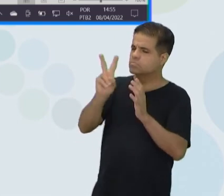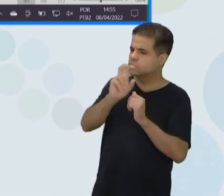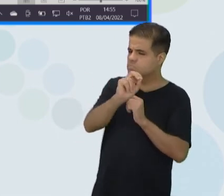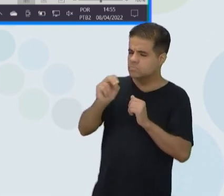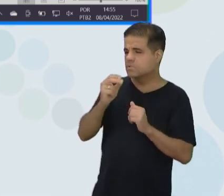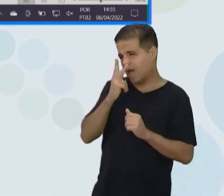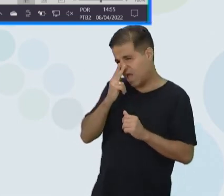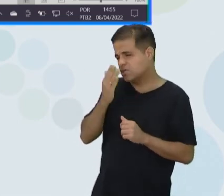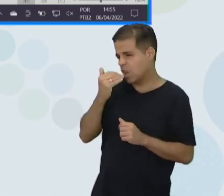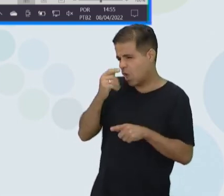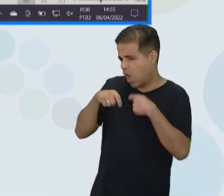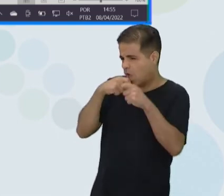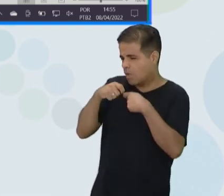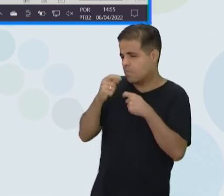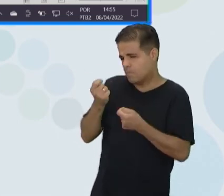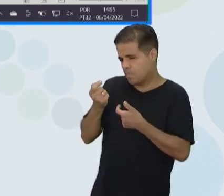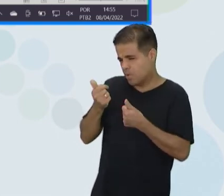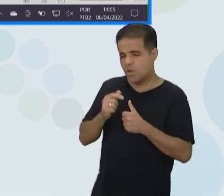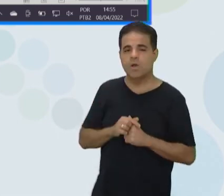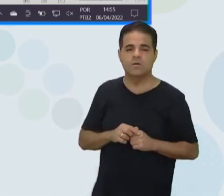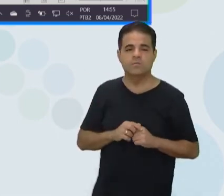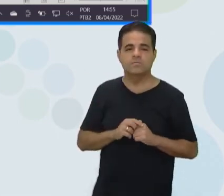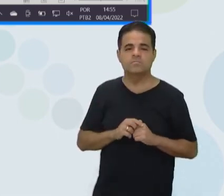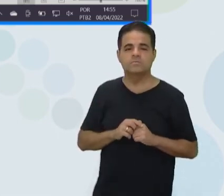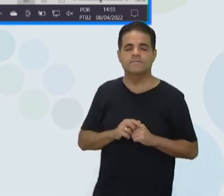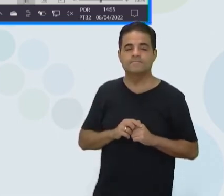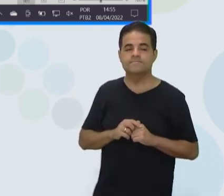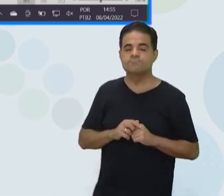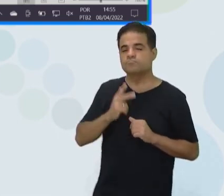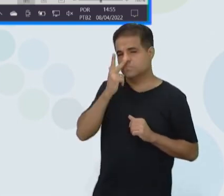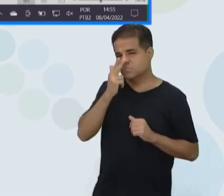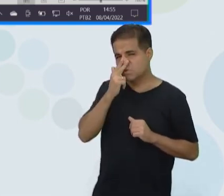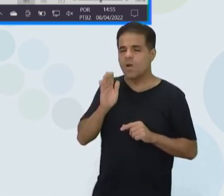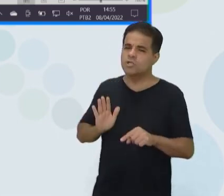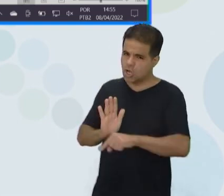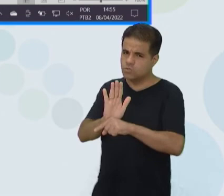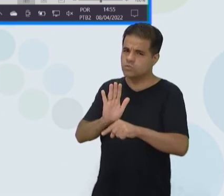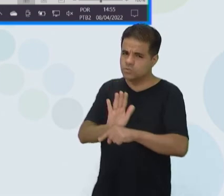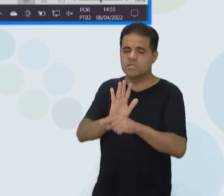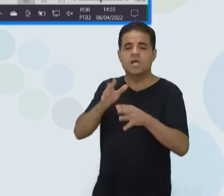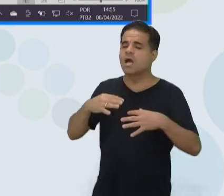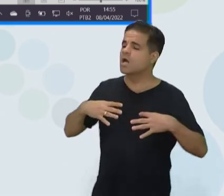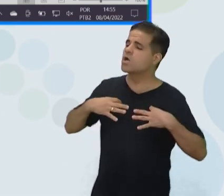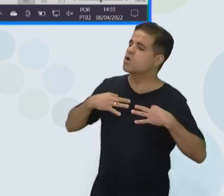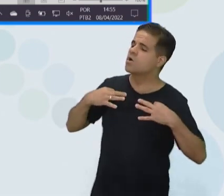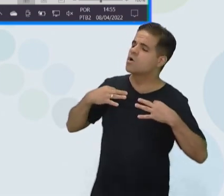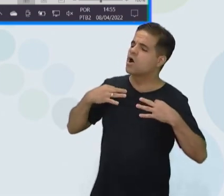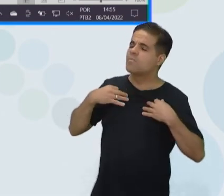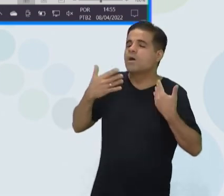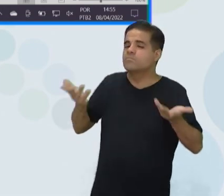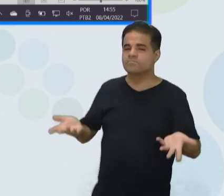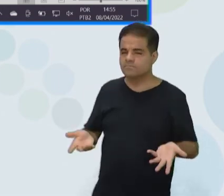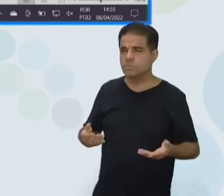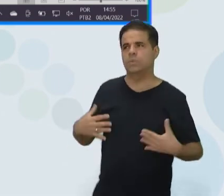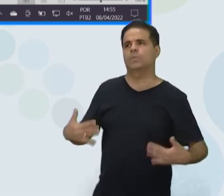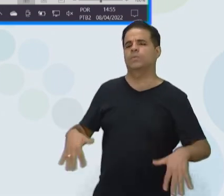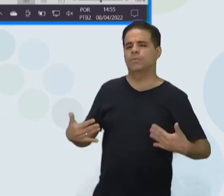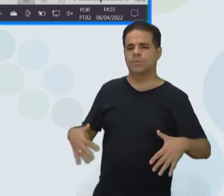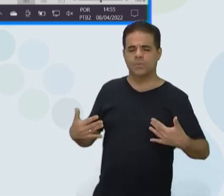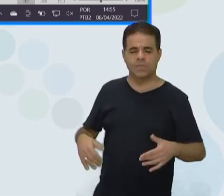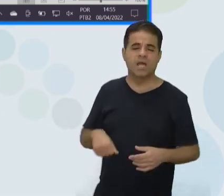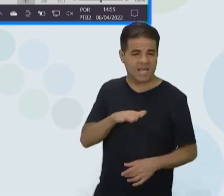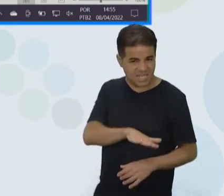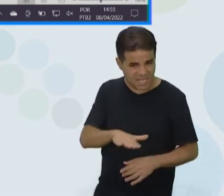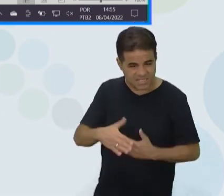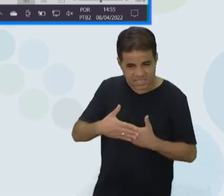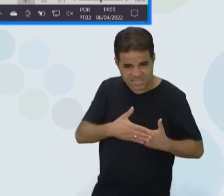comer que... pouquinho, né? Eu ela, acho que ela uns gosta de 200 arroz e reais. feijão, então acho que ajuda. E com roupa? Roupa gasta, né? Porque criança